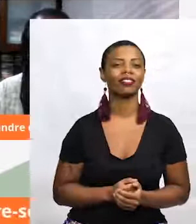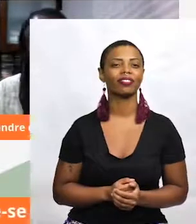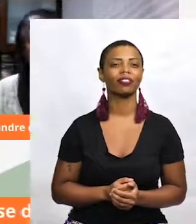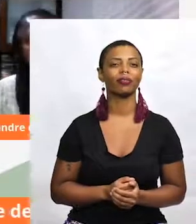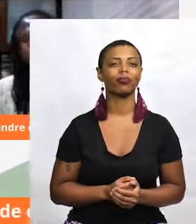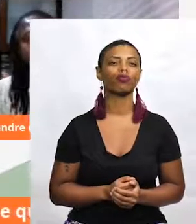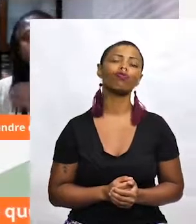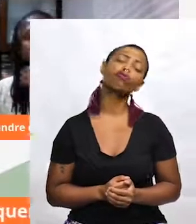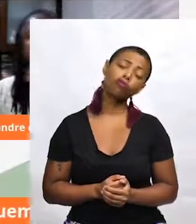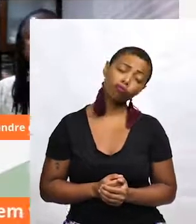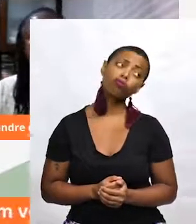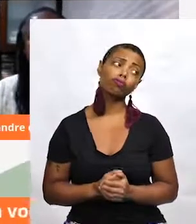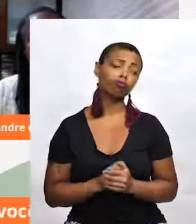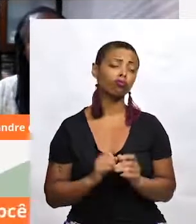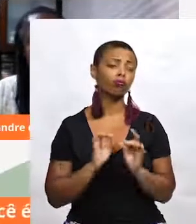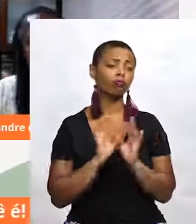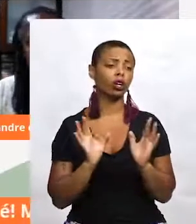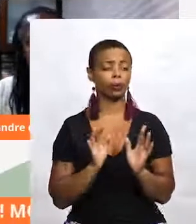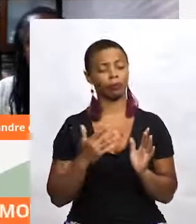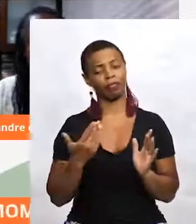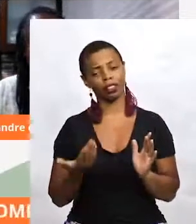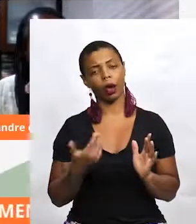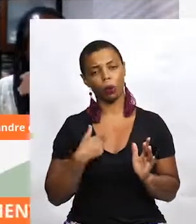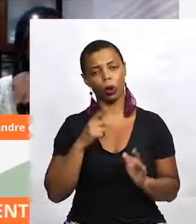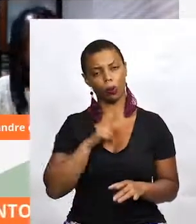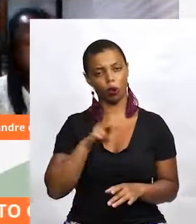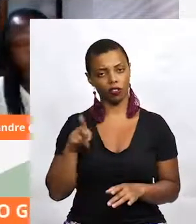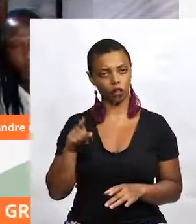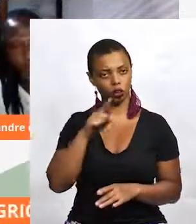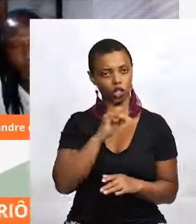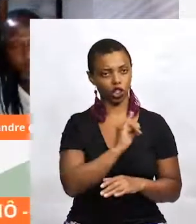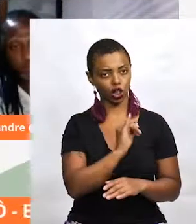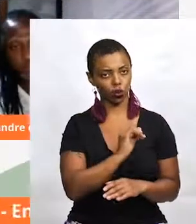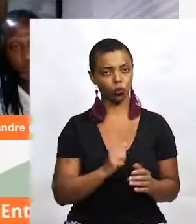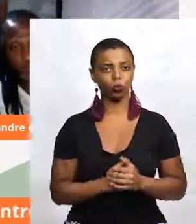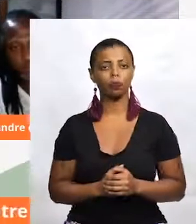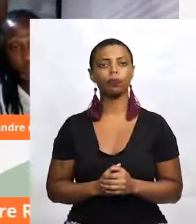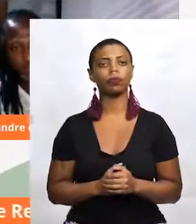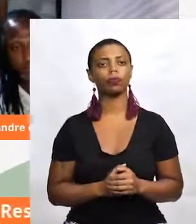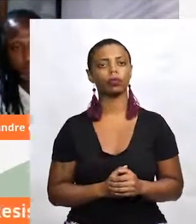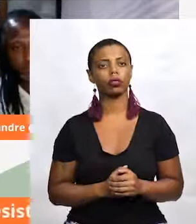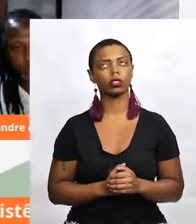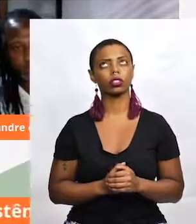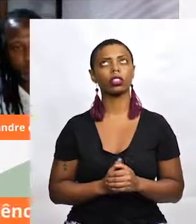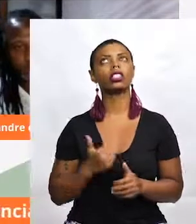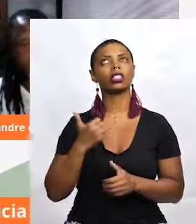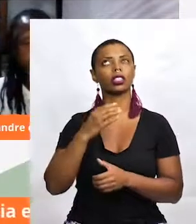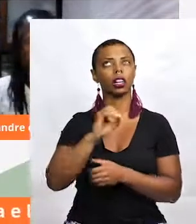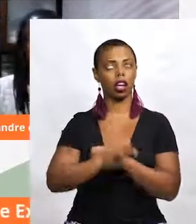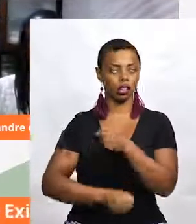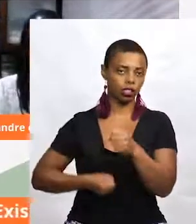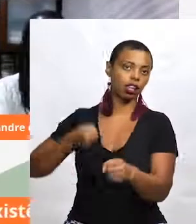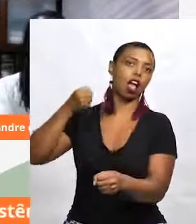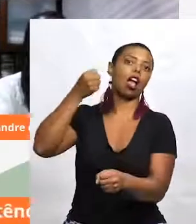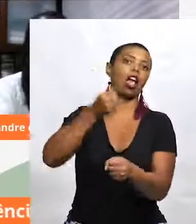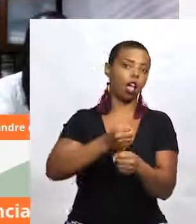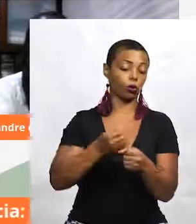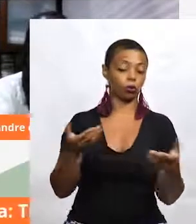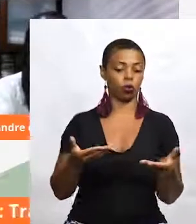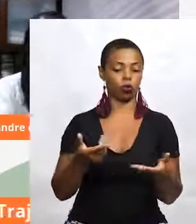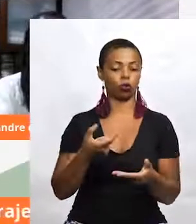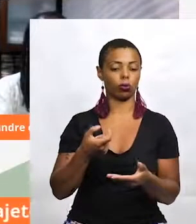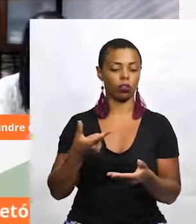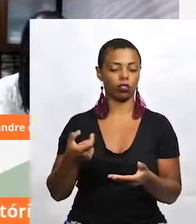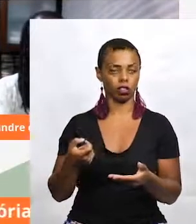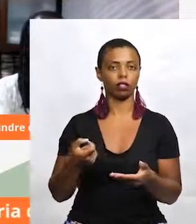Eu posso. O que eu tenho notado, eu sou professora no Instituto, fez 10 anos esse ano. Eu